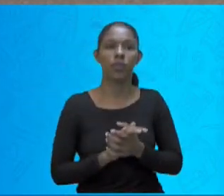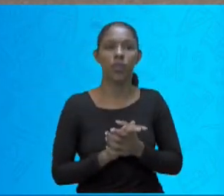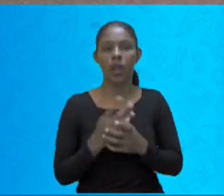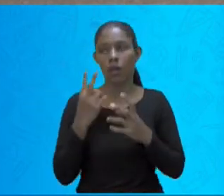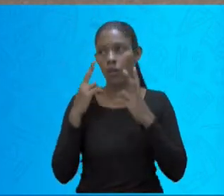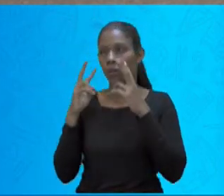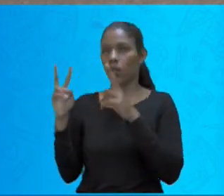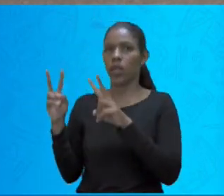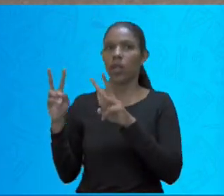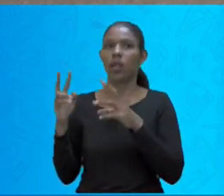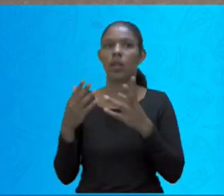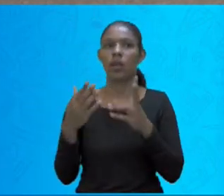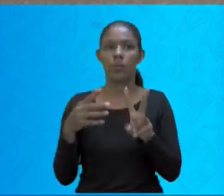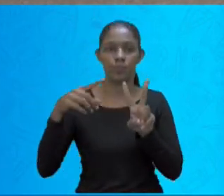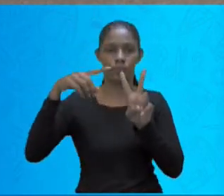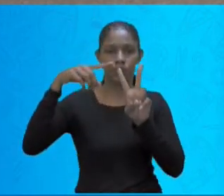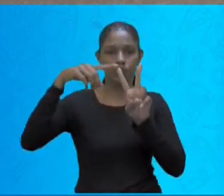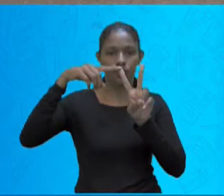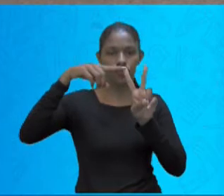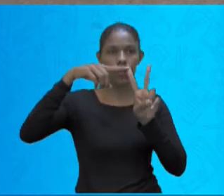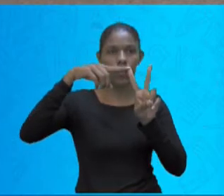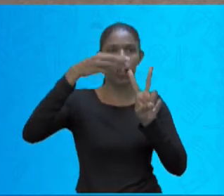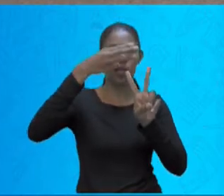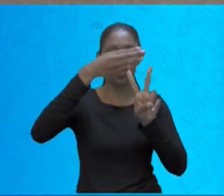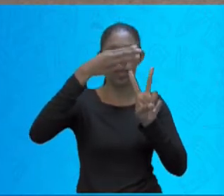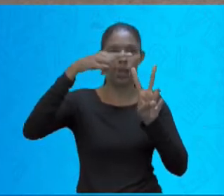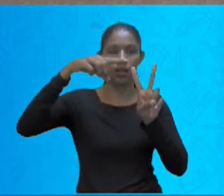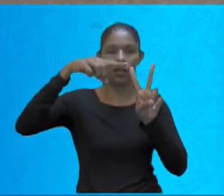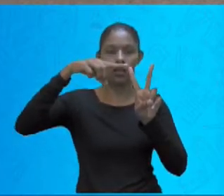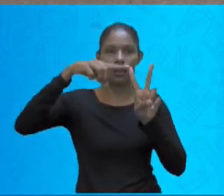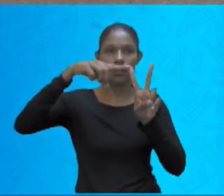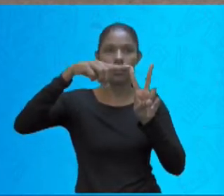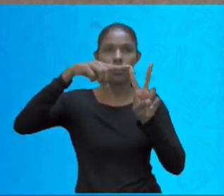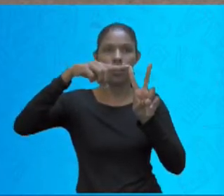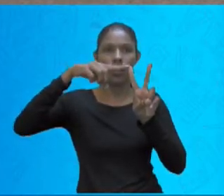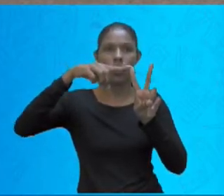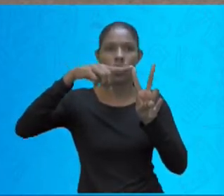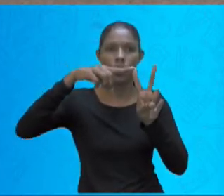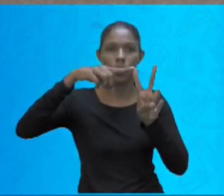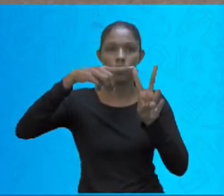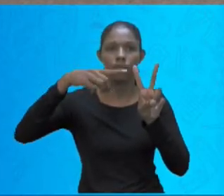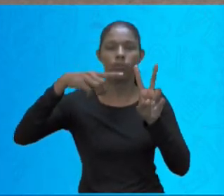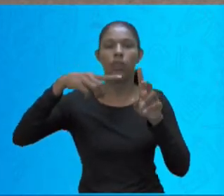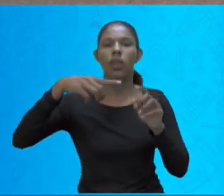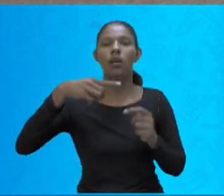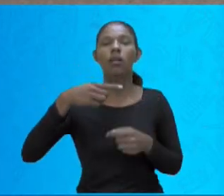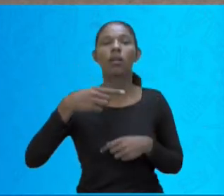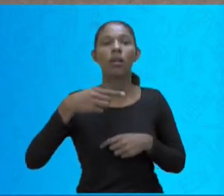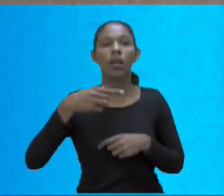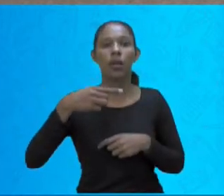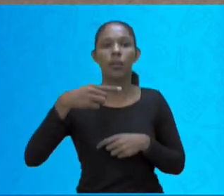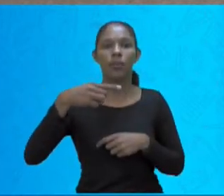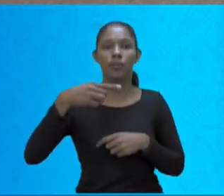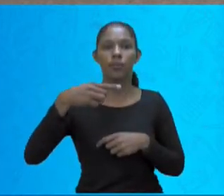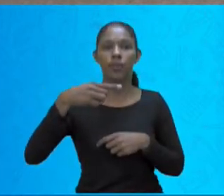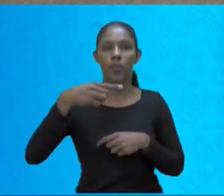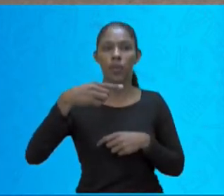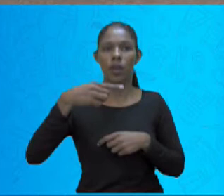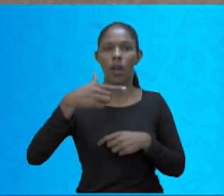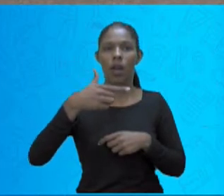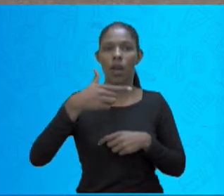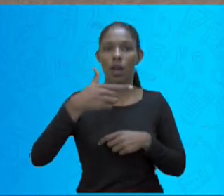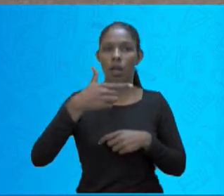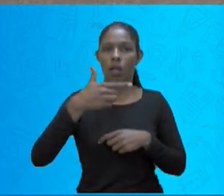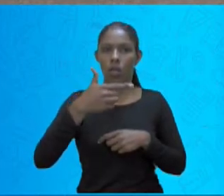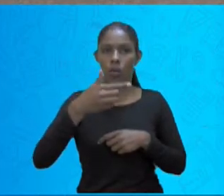e os dois de baixo, veja, esse 2, esse e esse, eu vou tirar da raiz. E os outros dois que estão em